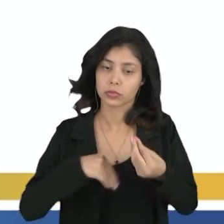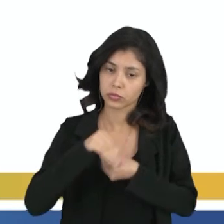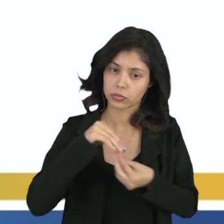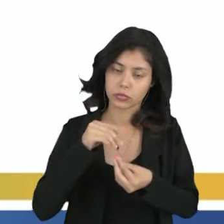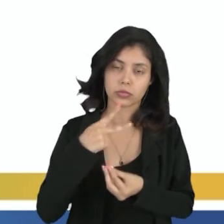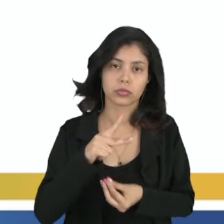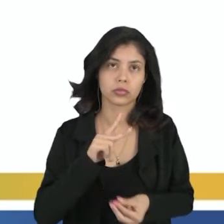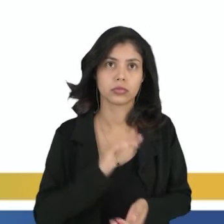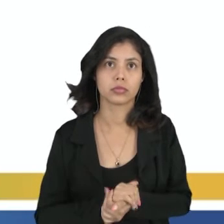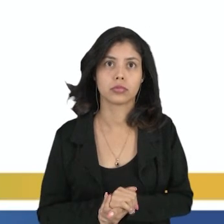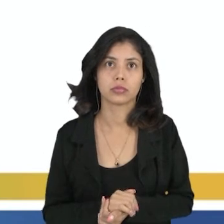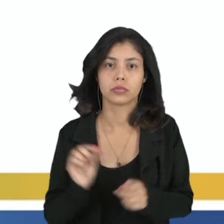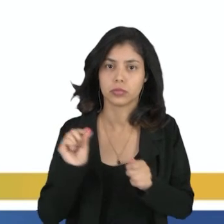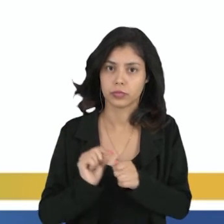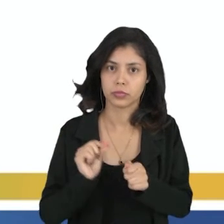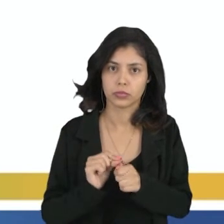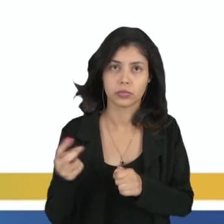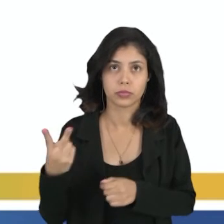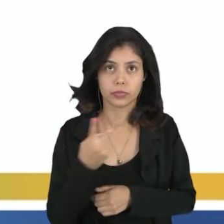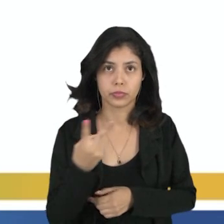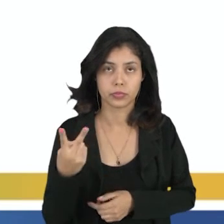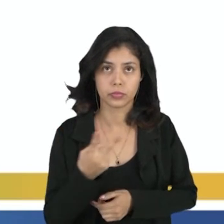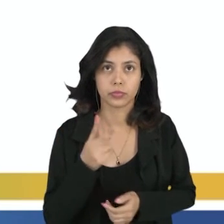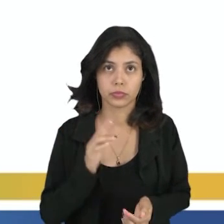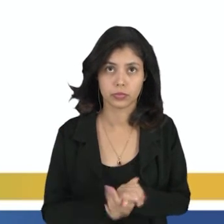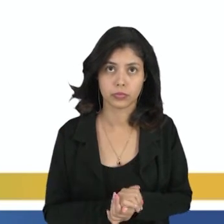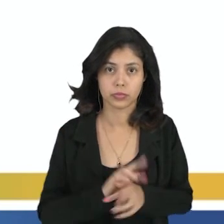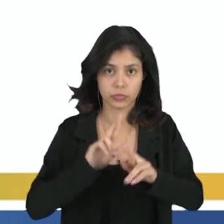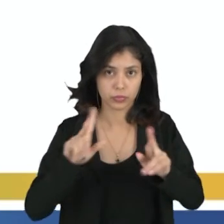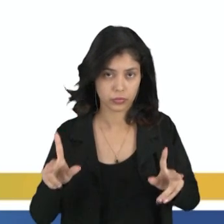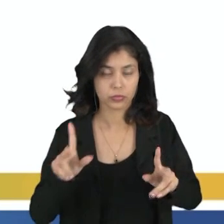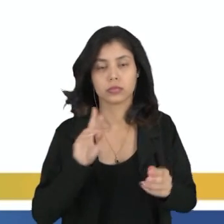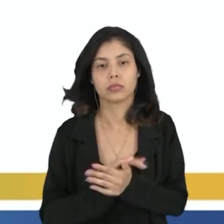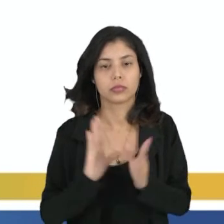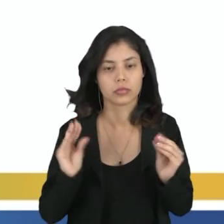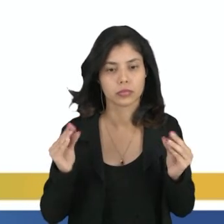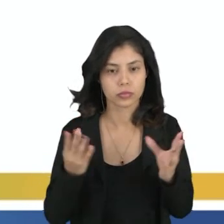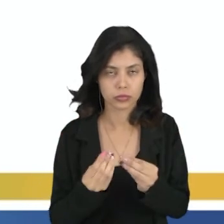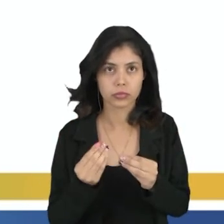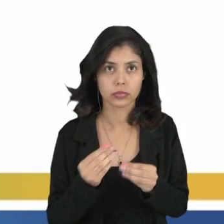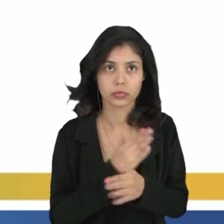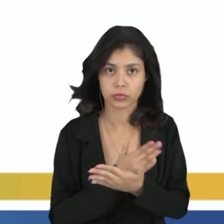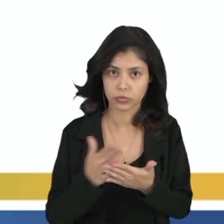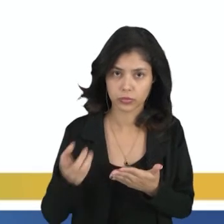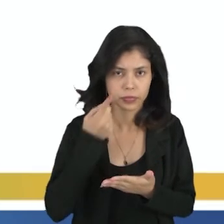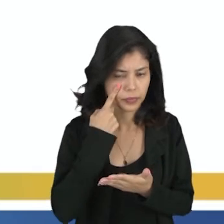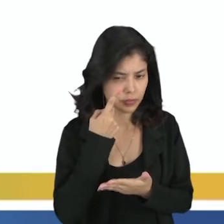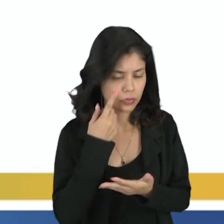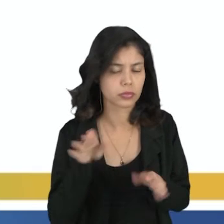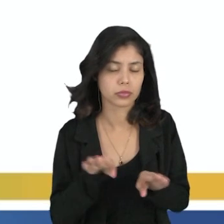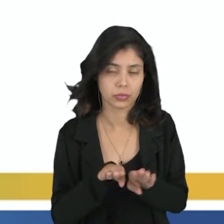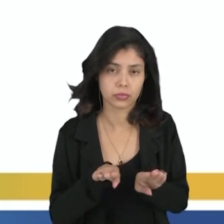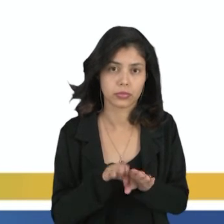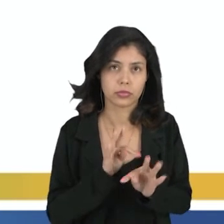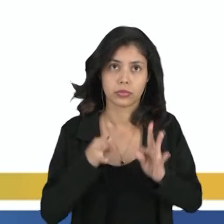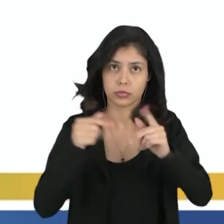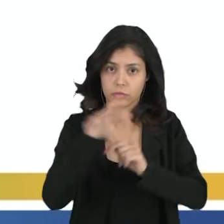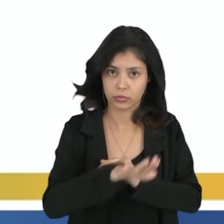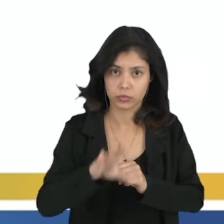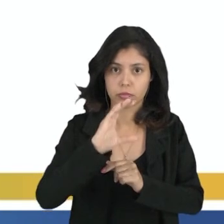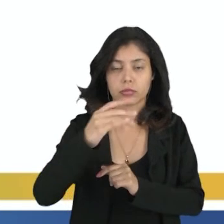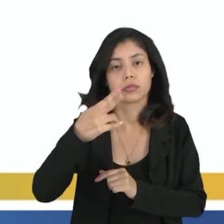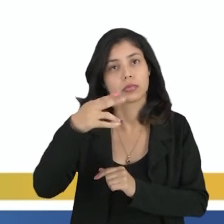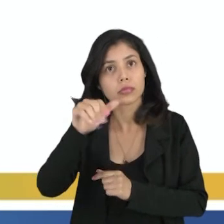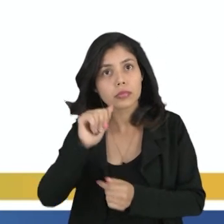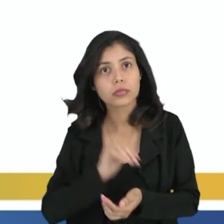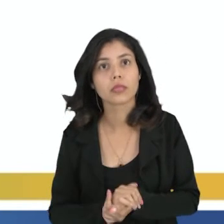si, formando duas diferentes substâncias do início. Está observando aqui também, ó? Todas são